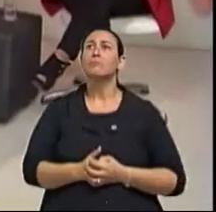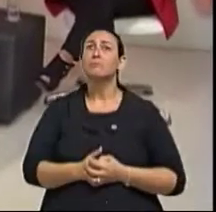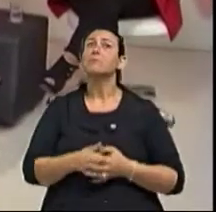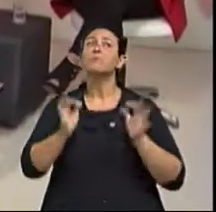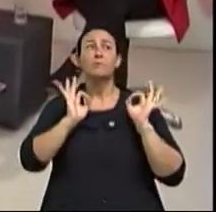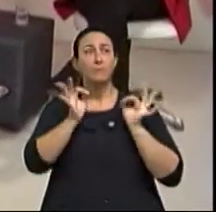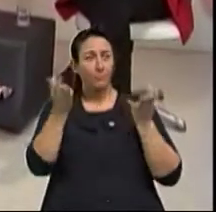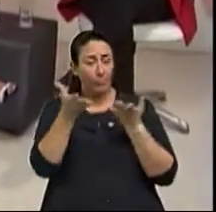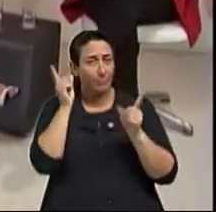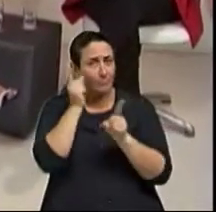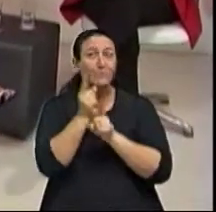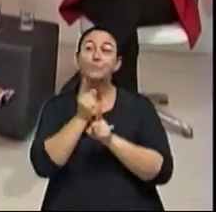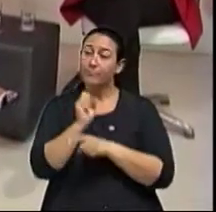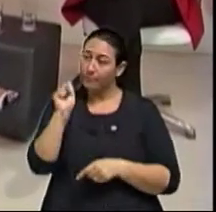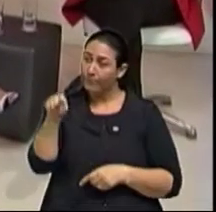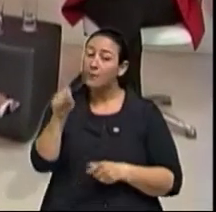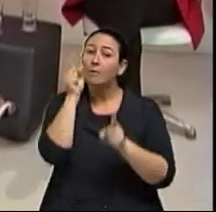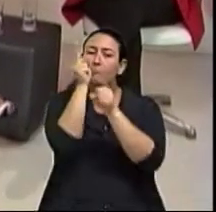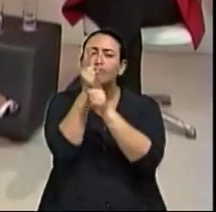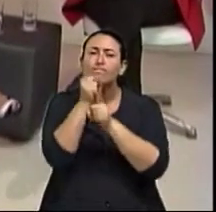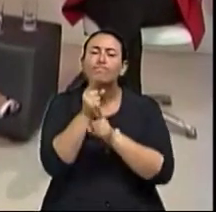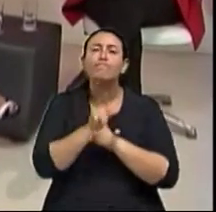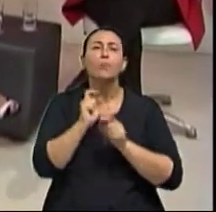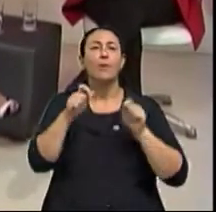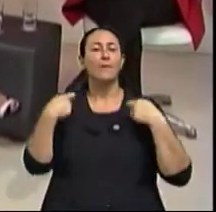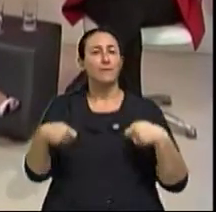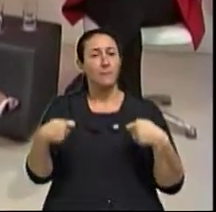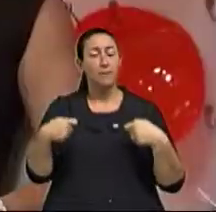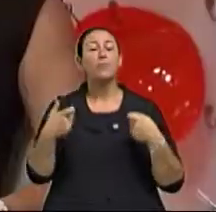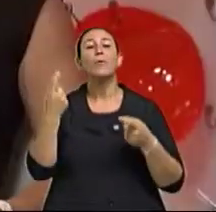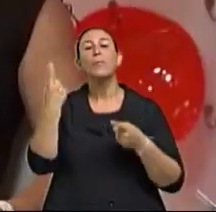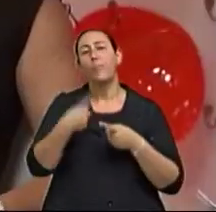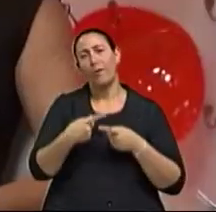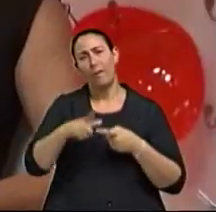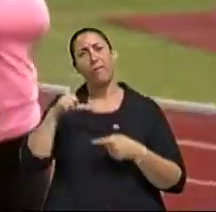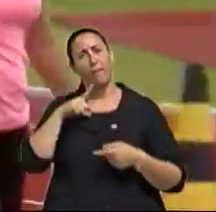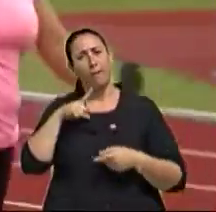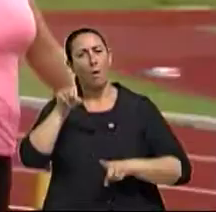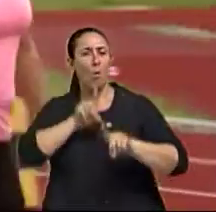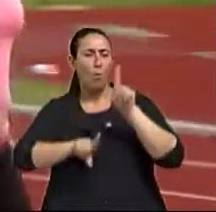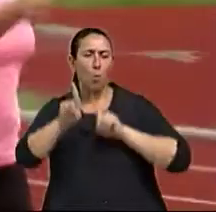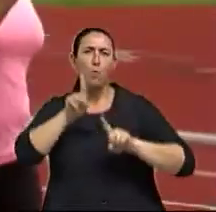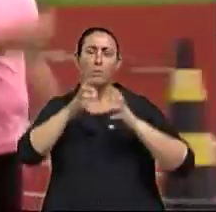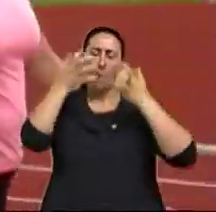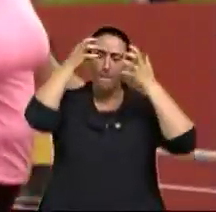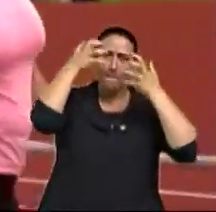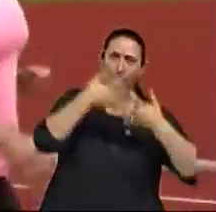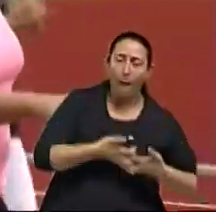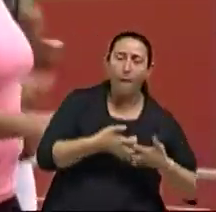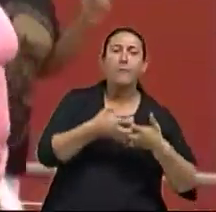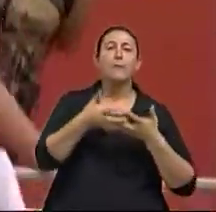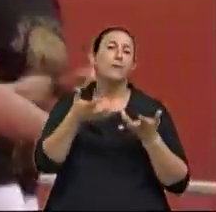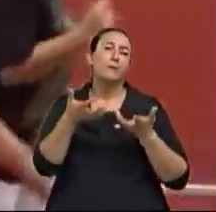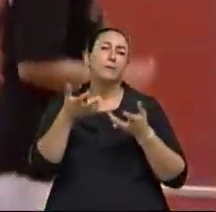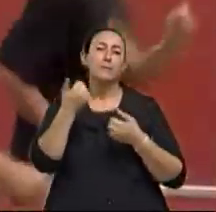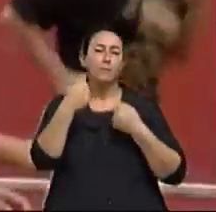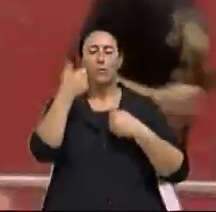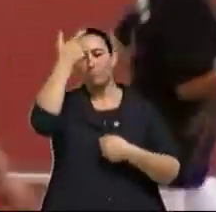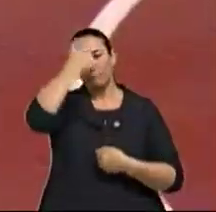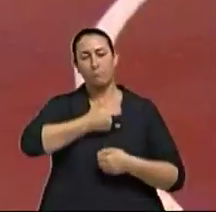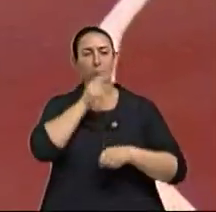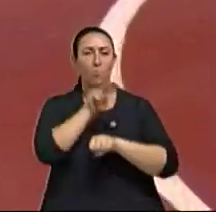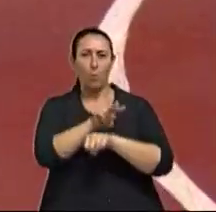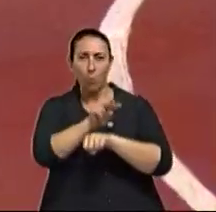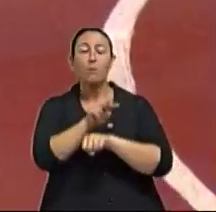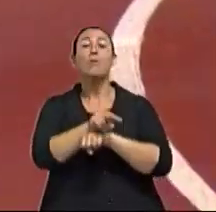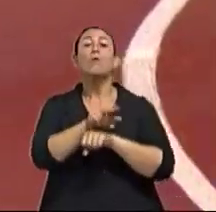Detectar essa necessidade. Saber fazer. Então, existem cuidados menos complexos que podem ser feitos por um cuidador, claro. Até porque